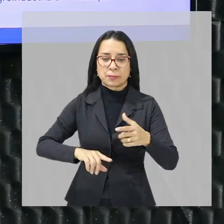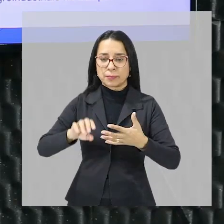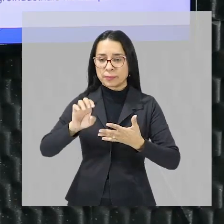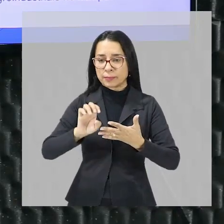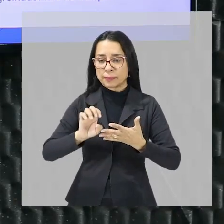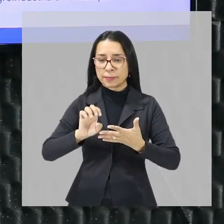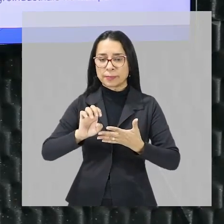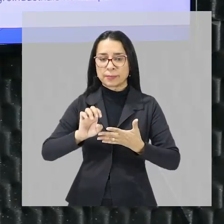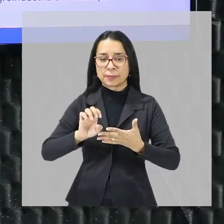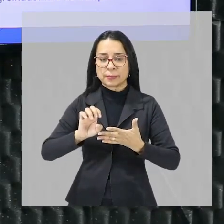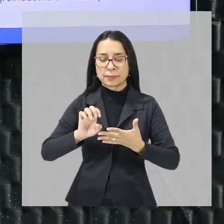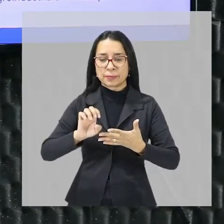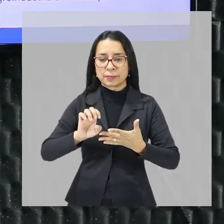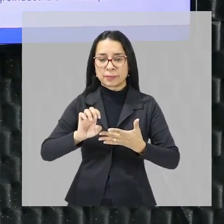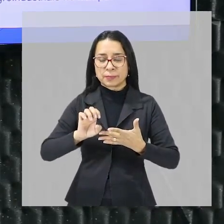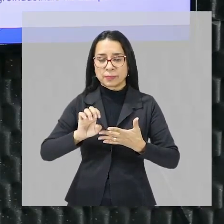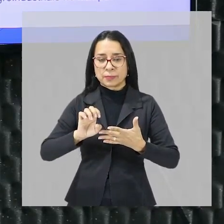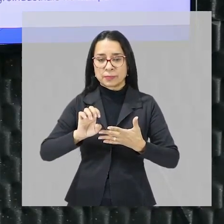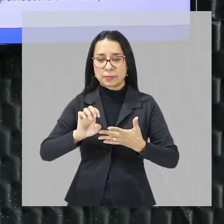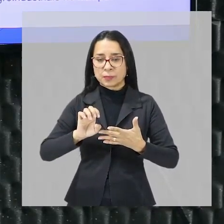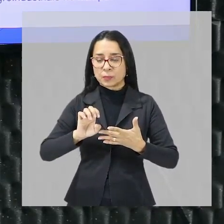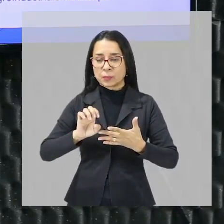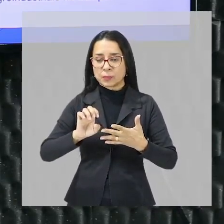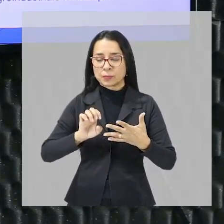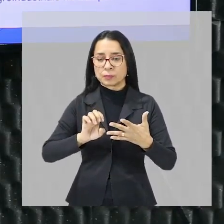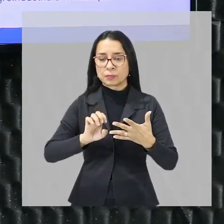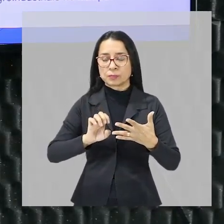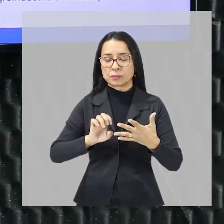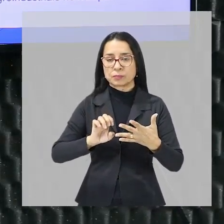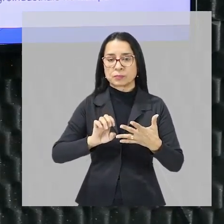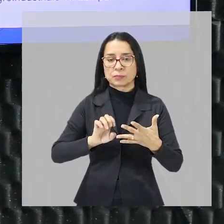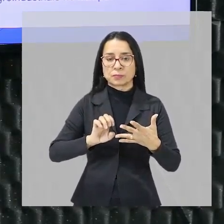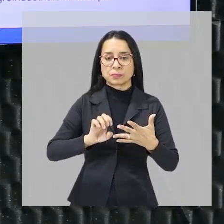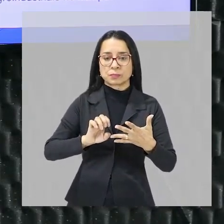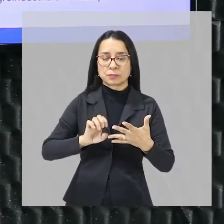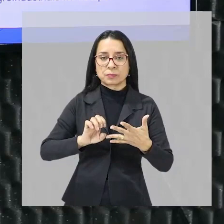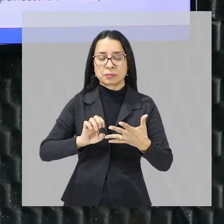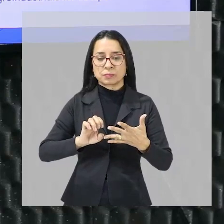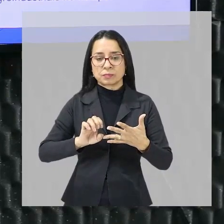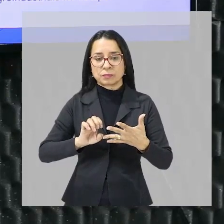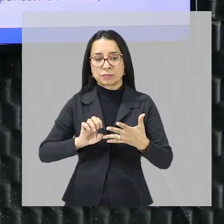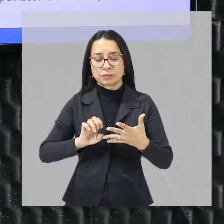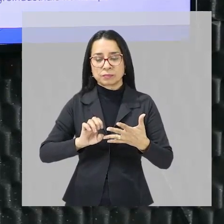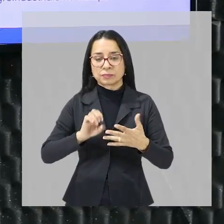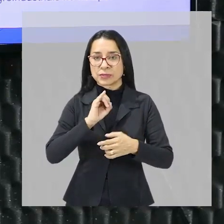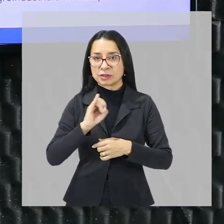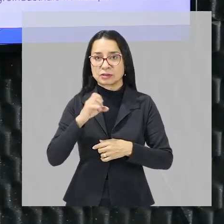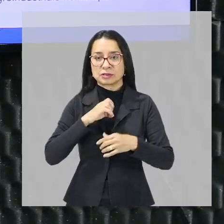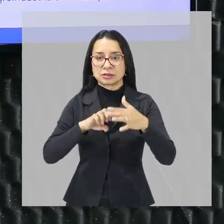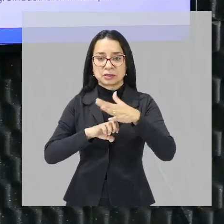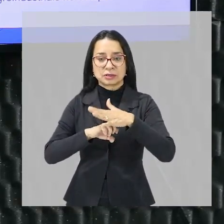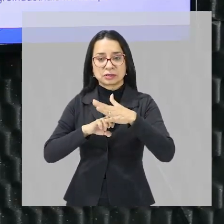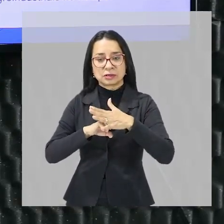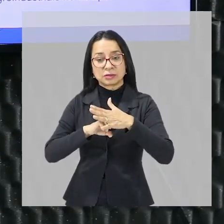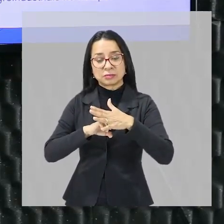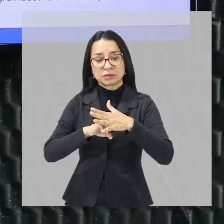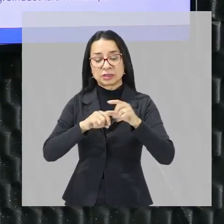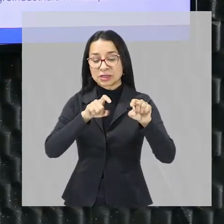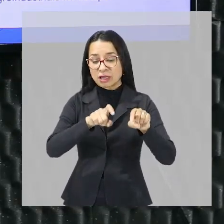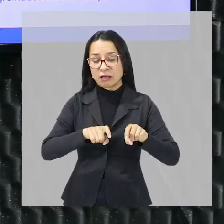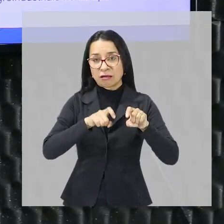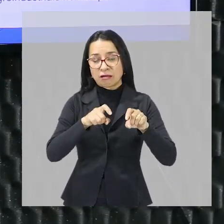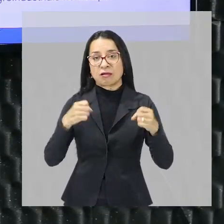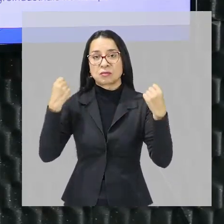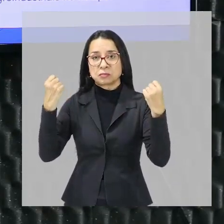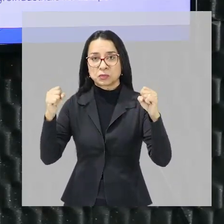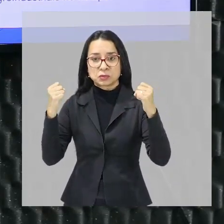ou seja, proibir o funcionamento de empresas agroindustriais no campo. Se tem empresas agroindustriais que investem no